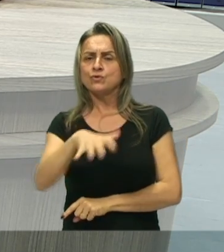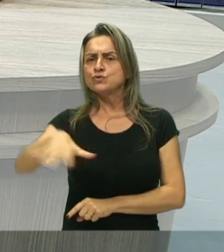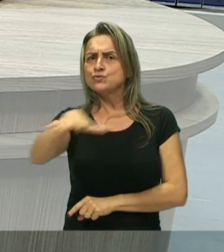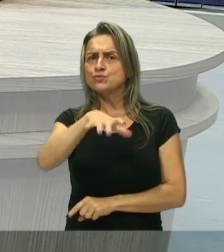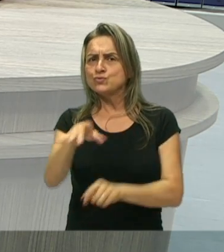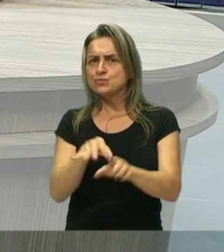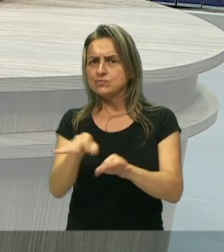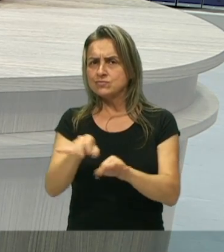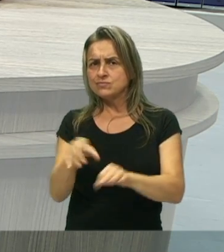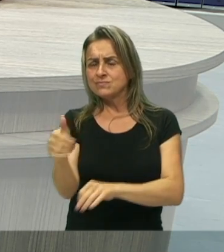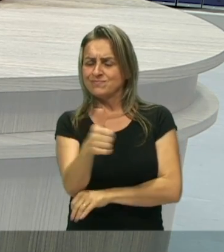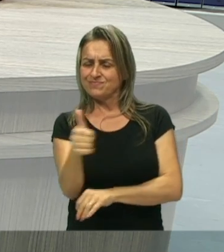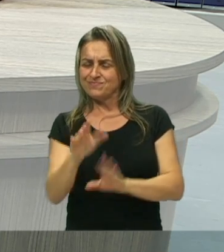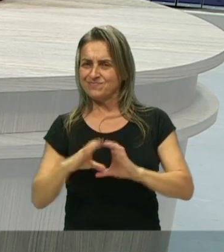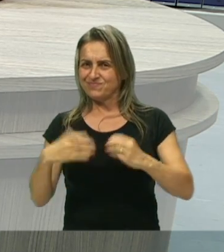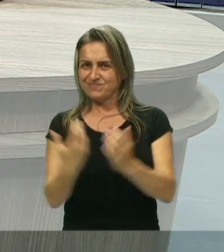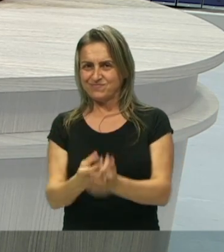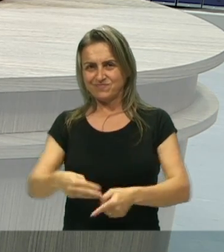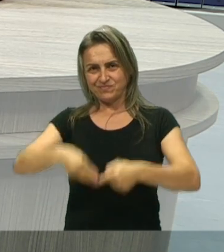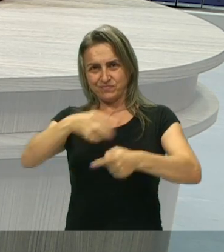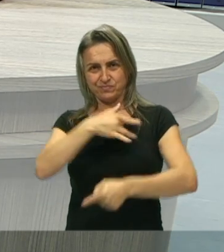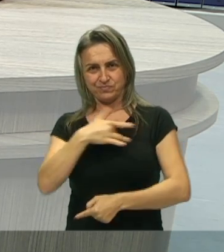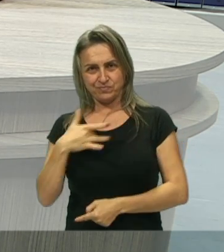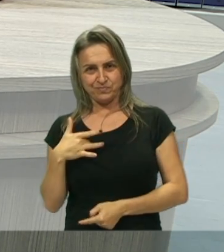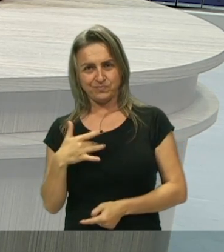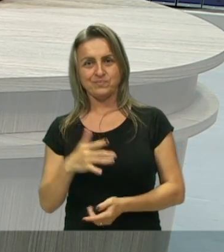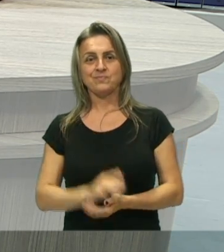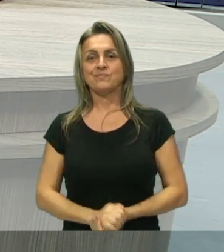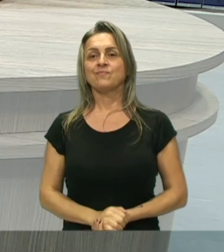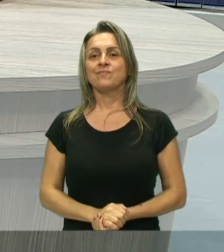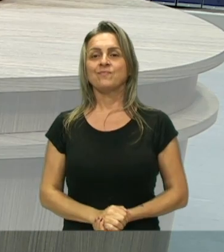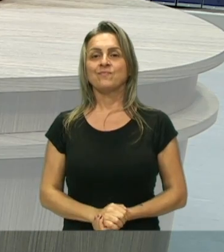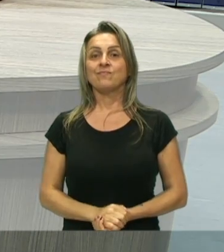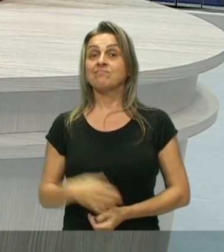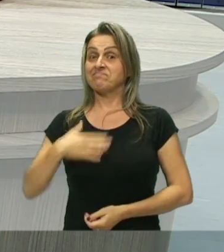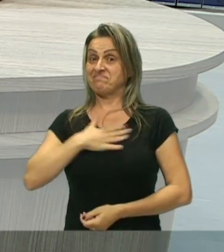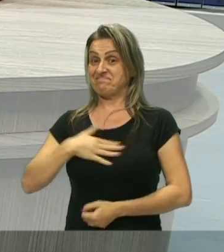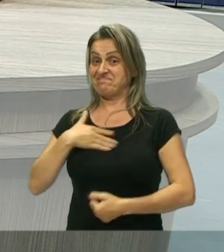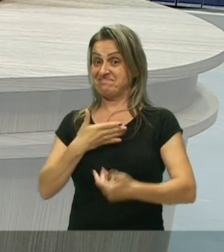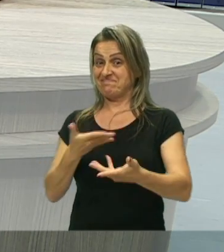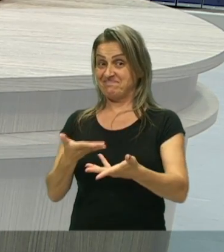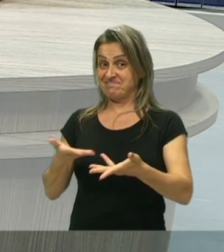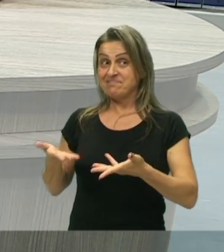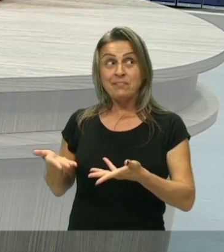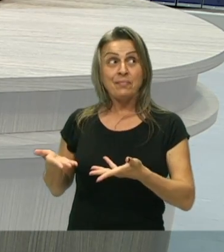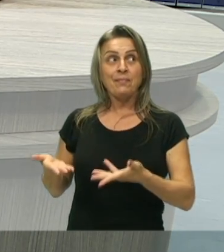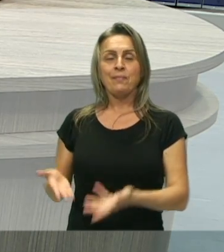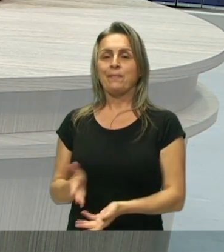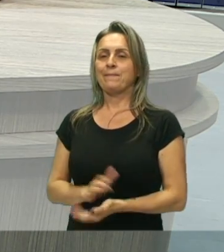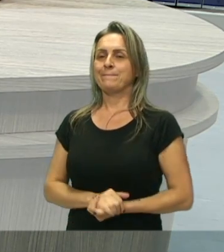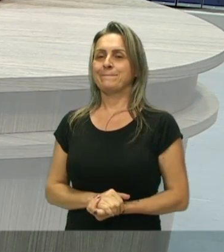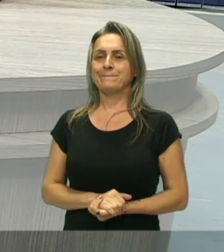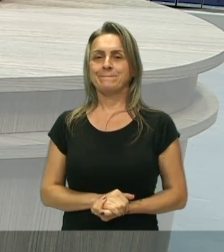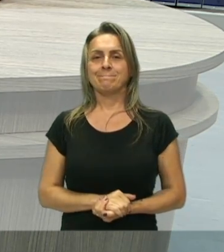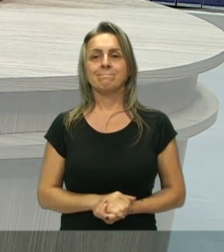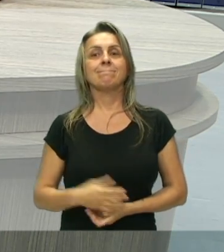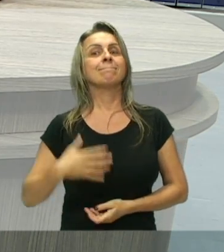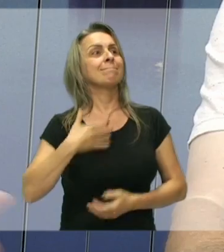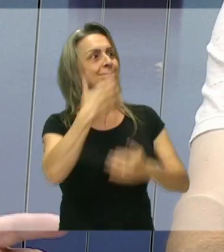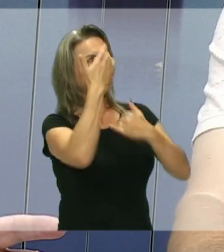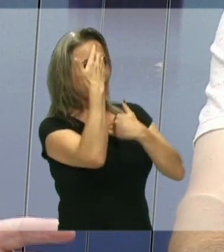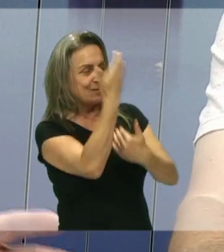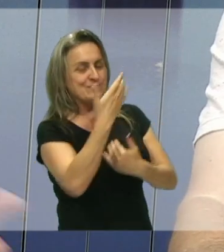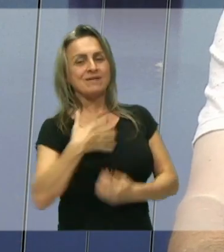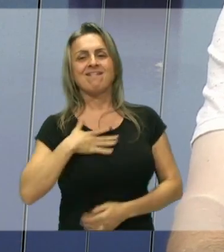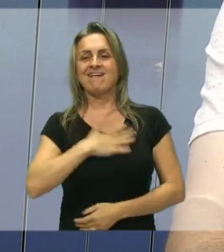da 11ª Conferência Municipal de Saúde. Como sempre, sejam muito bem-vindos. Muito obrigado. É um prazer, né, nosso